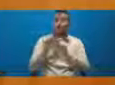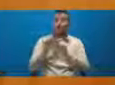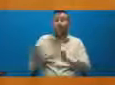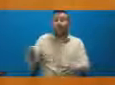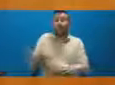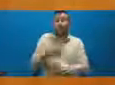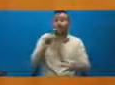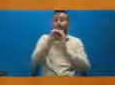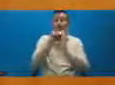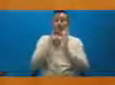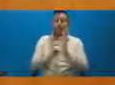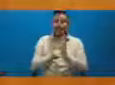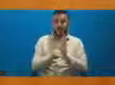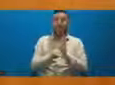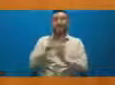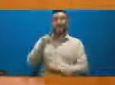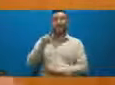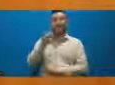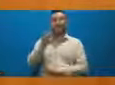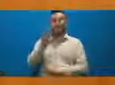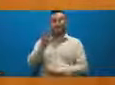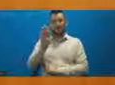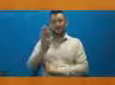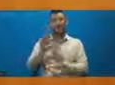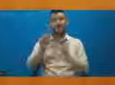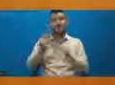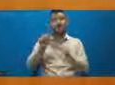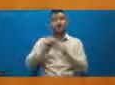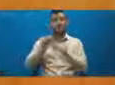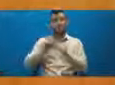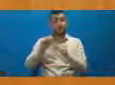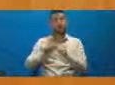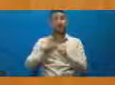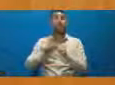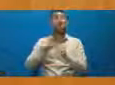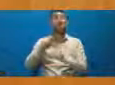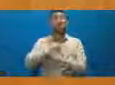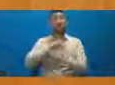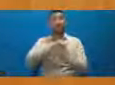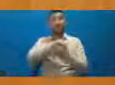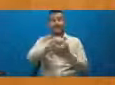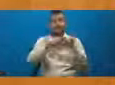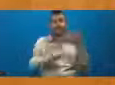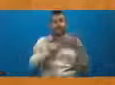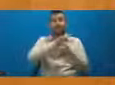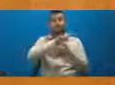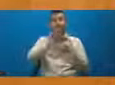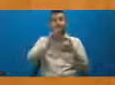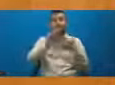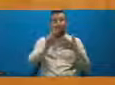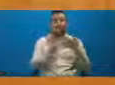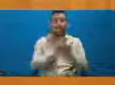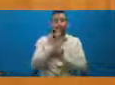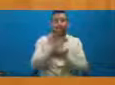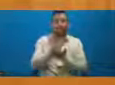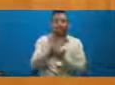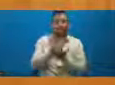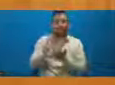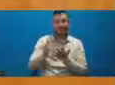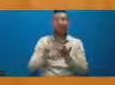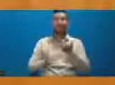novo programa do PSB isso se faz através de cinco eixos temáticos que estão nesse livro